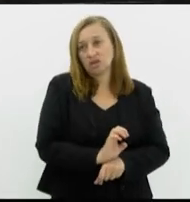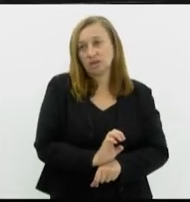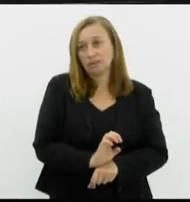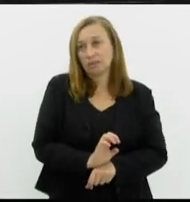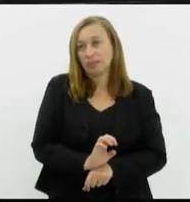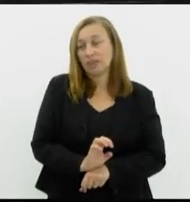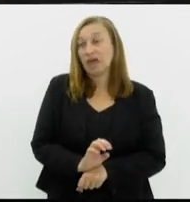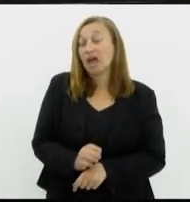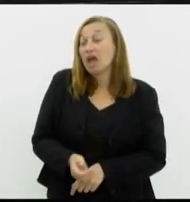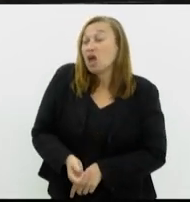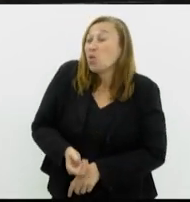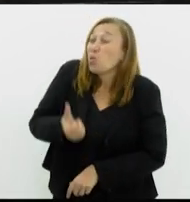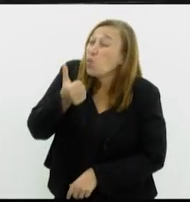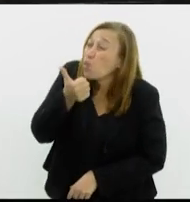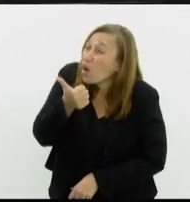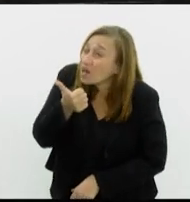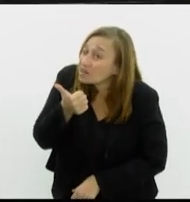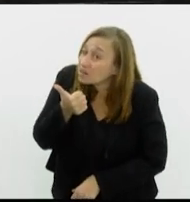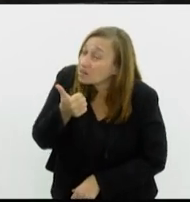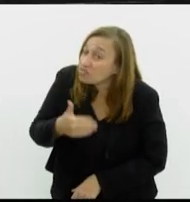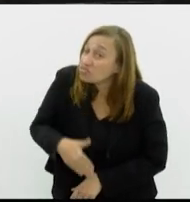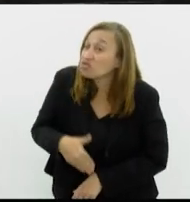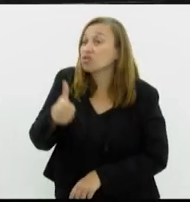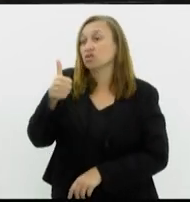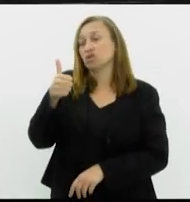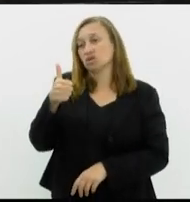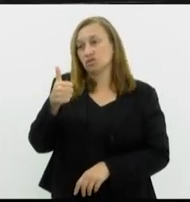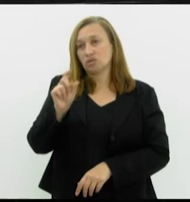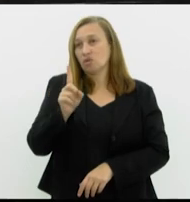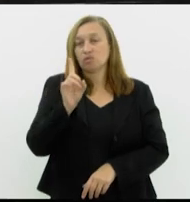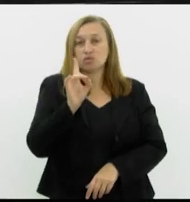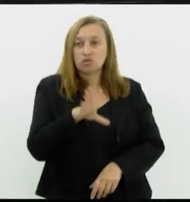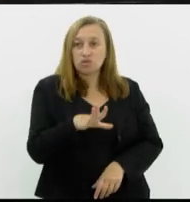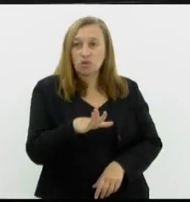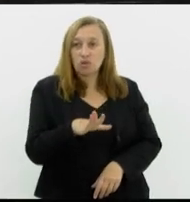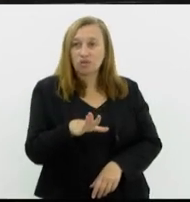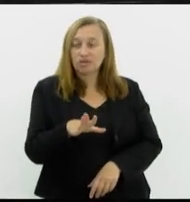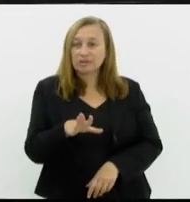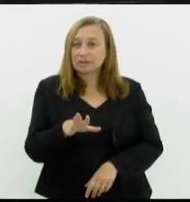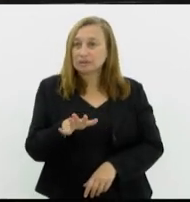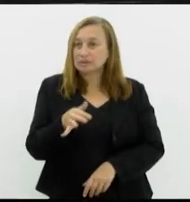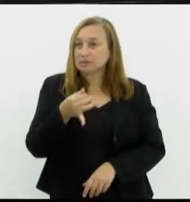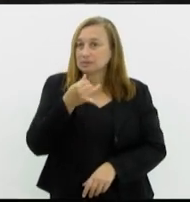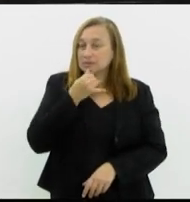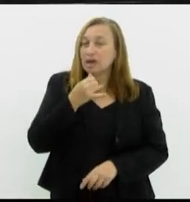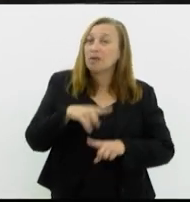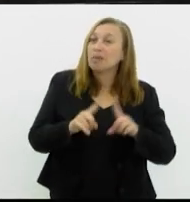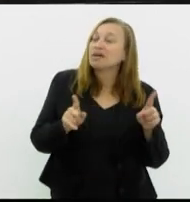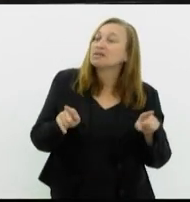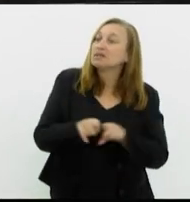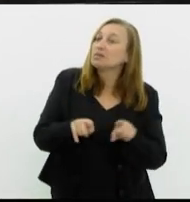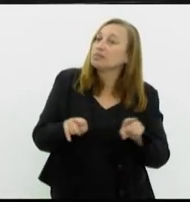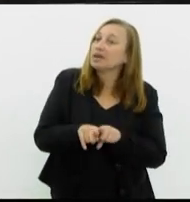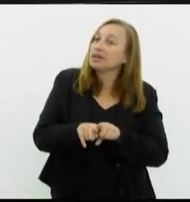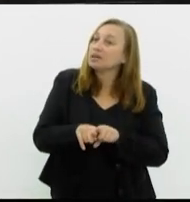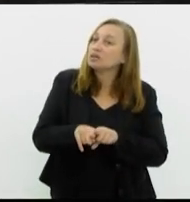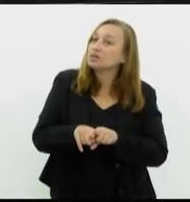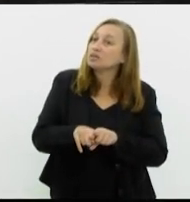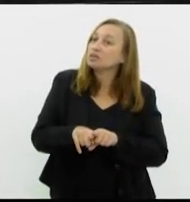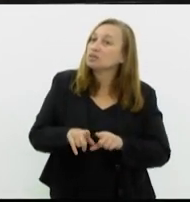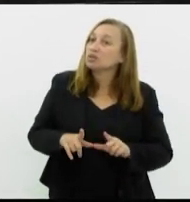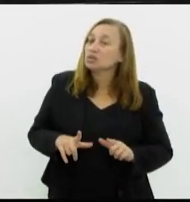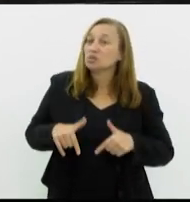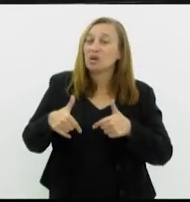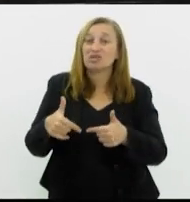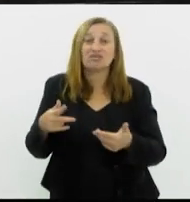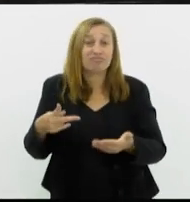É quase digno, não só de indignação, mas de uma posição